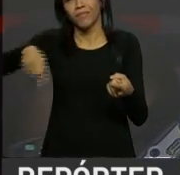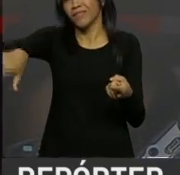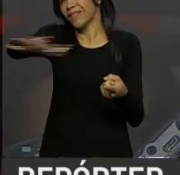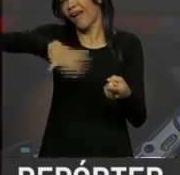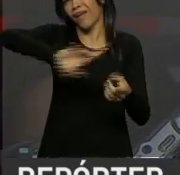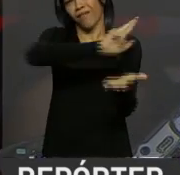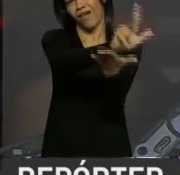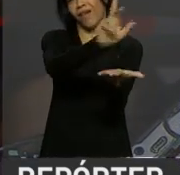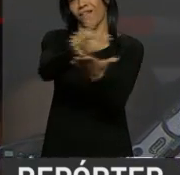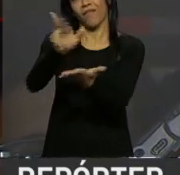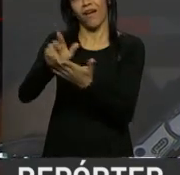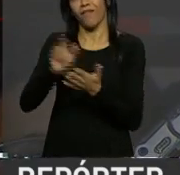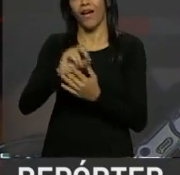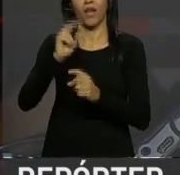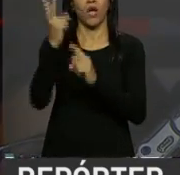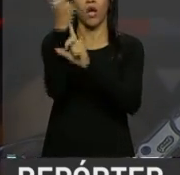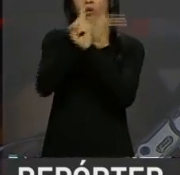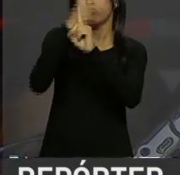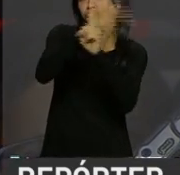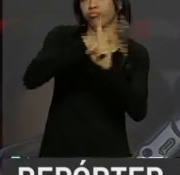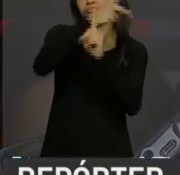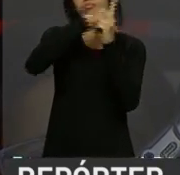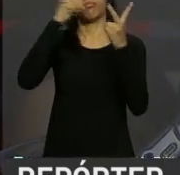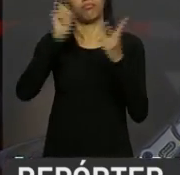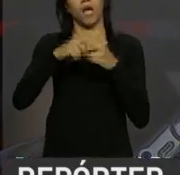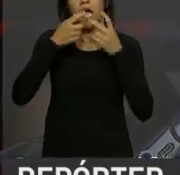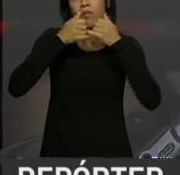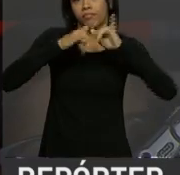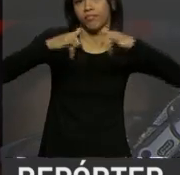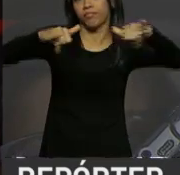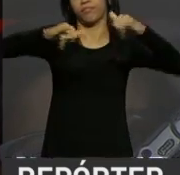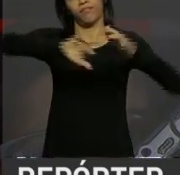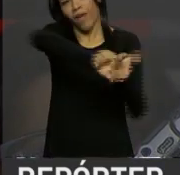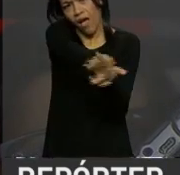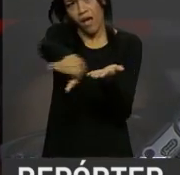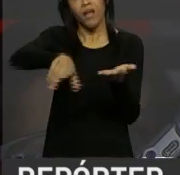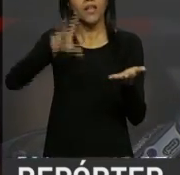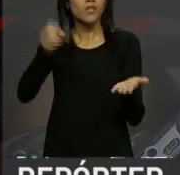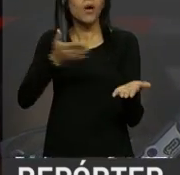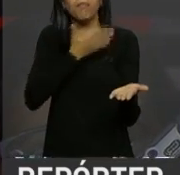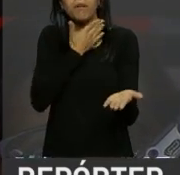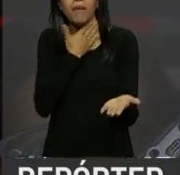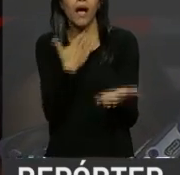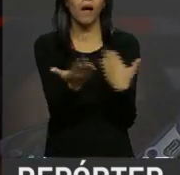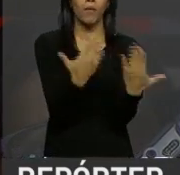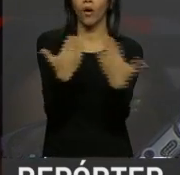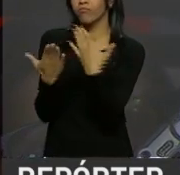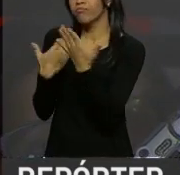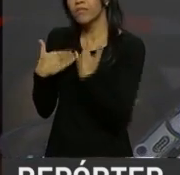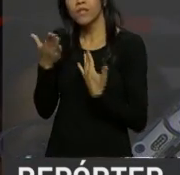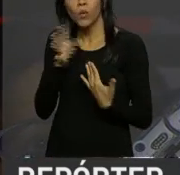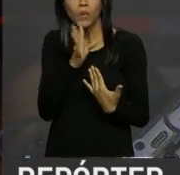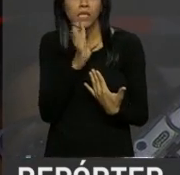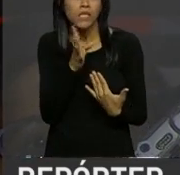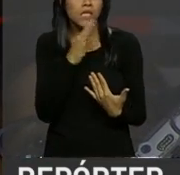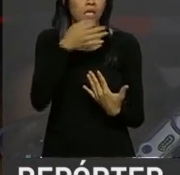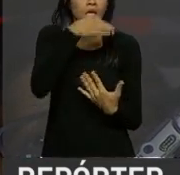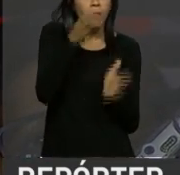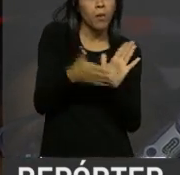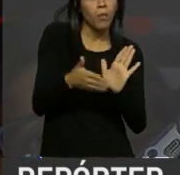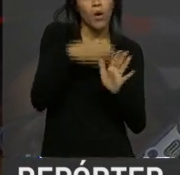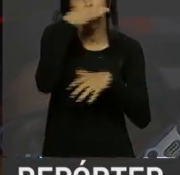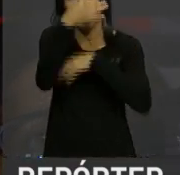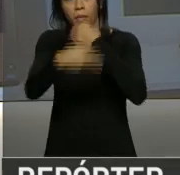das mais diversas áreas. Foi mais um bate-papo mesmo, uma reunião de cortesia, de apresentação, para a gente poder iniciar aí esse diálogo e